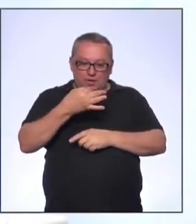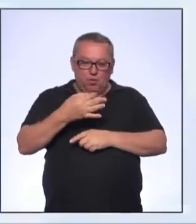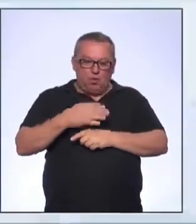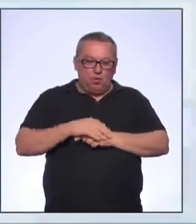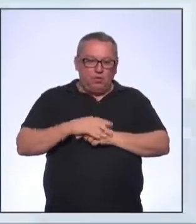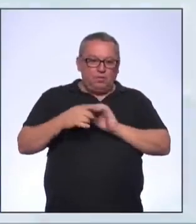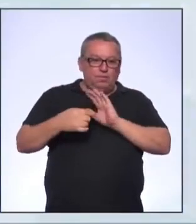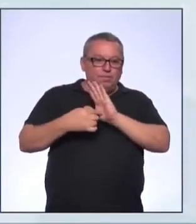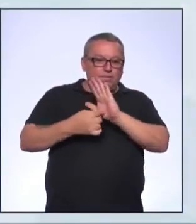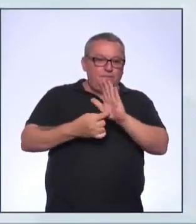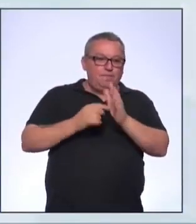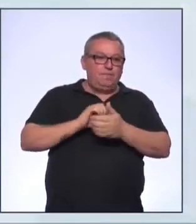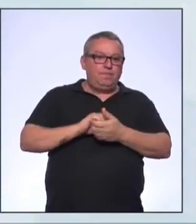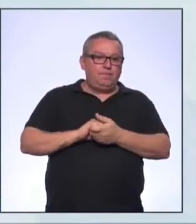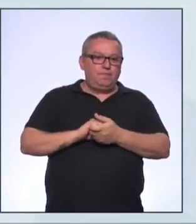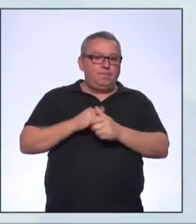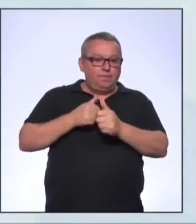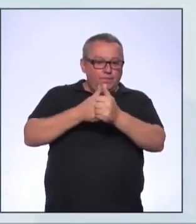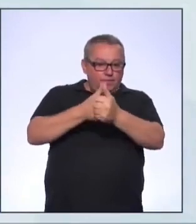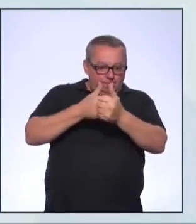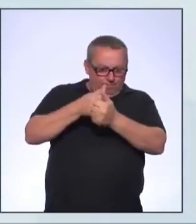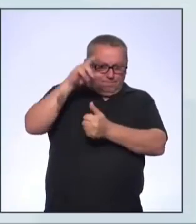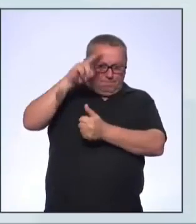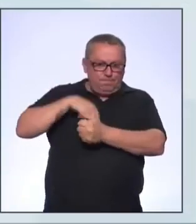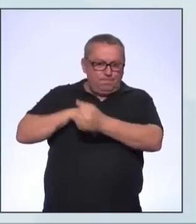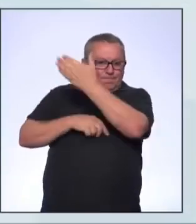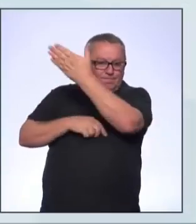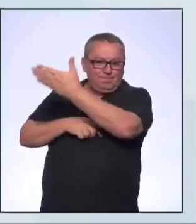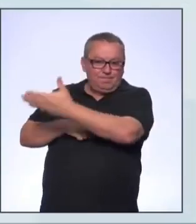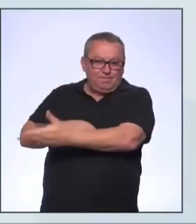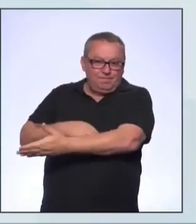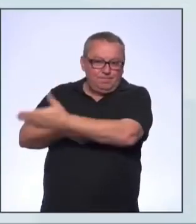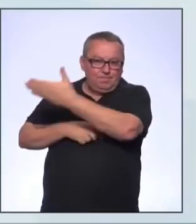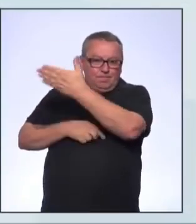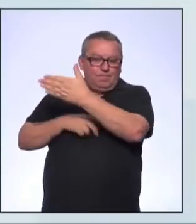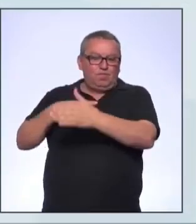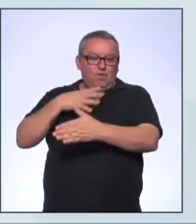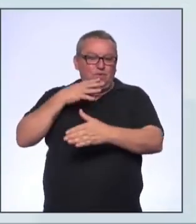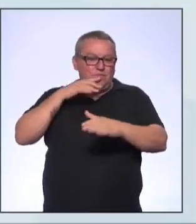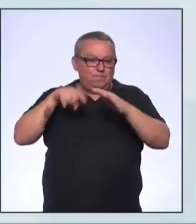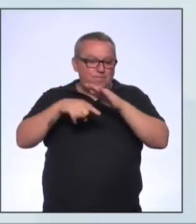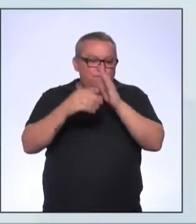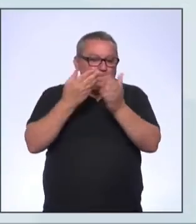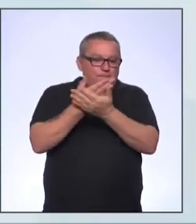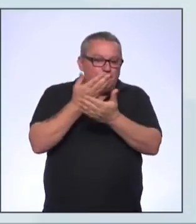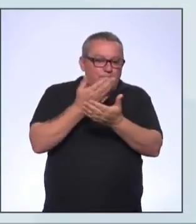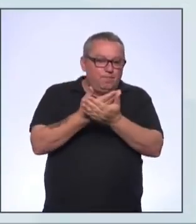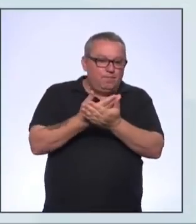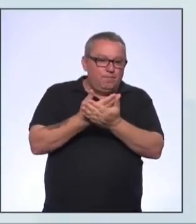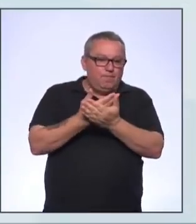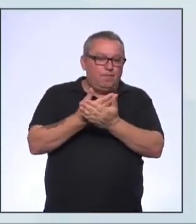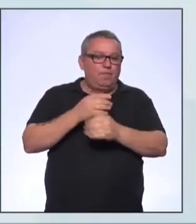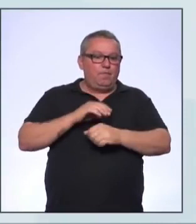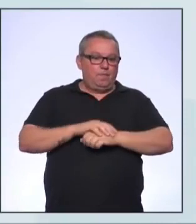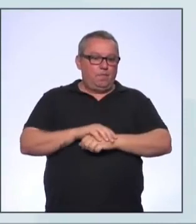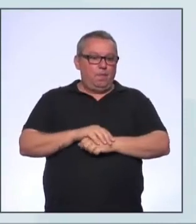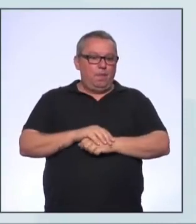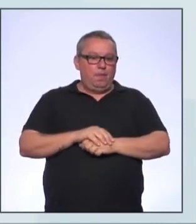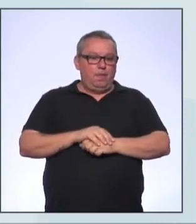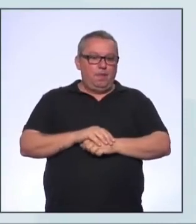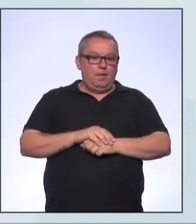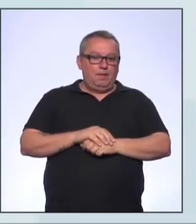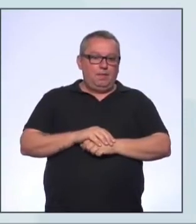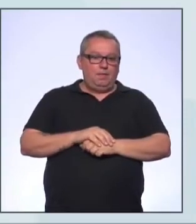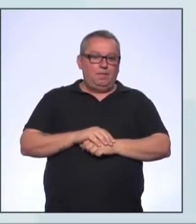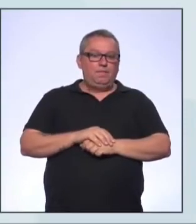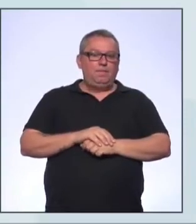na tela agora e vocês me acompanhem na leitura e aí a gente vai aprofundando a aula ao longo do tempo aqui. Vamos acompanhar